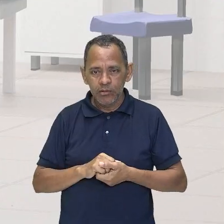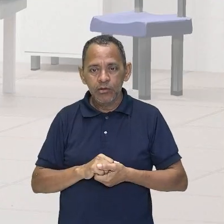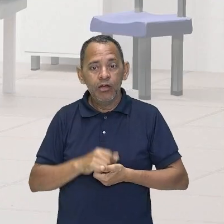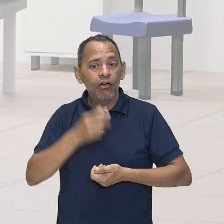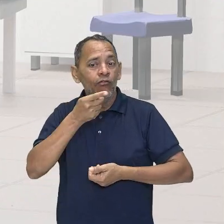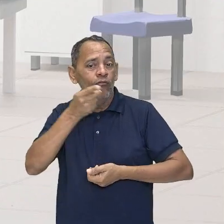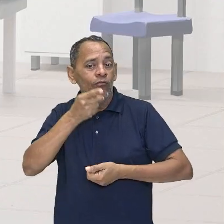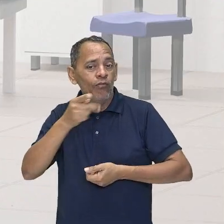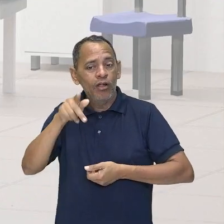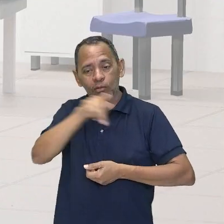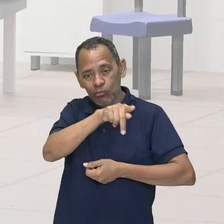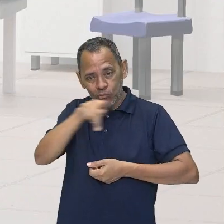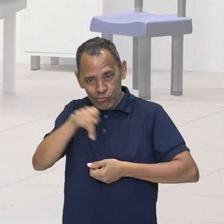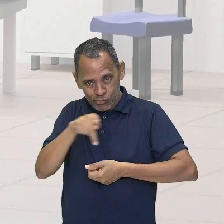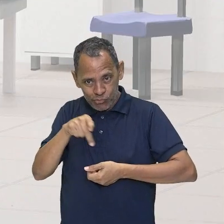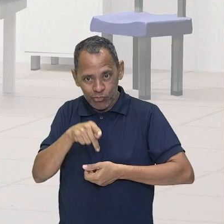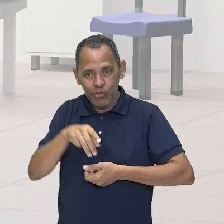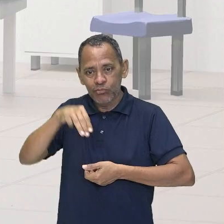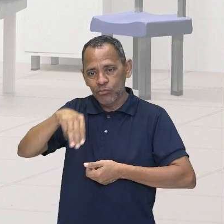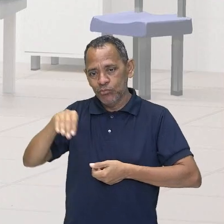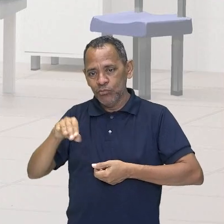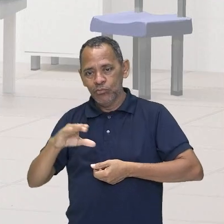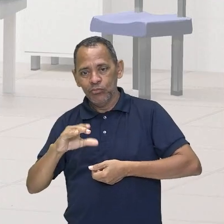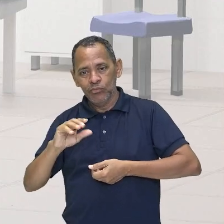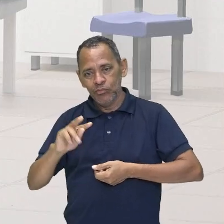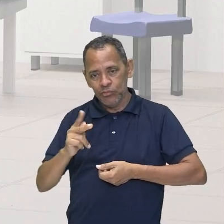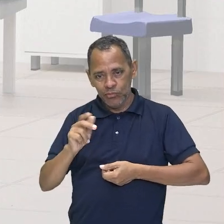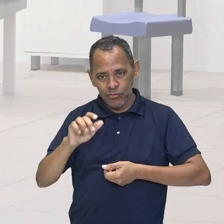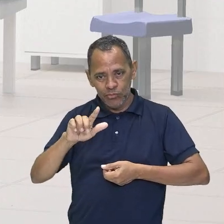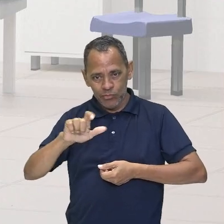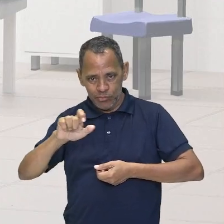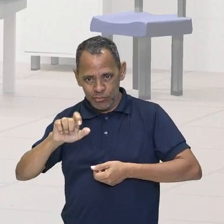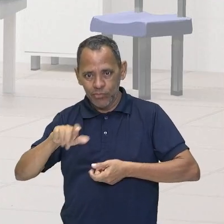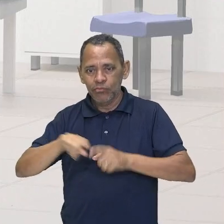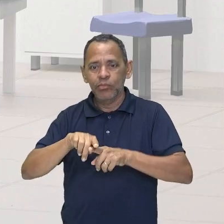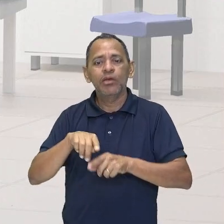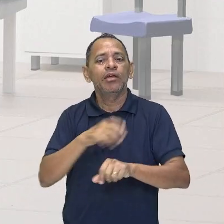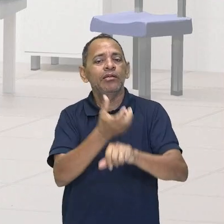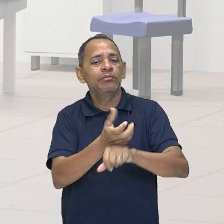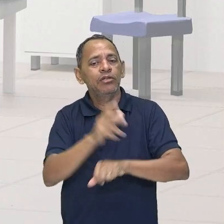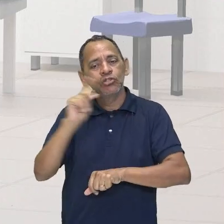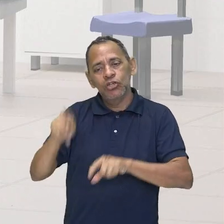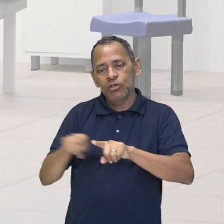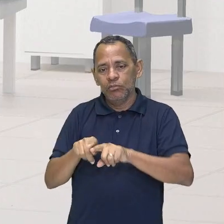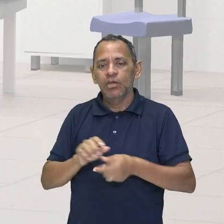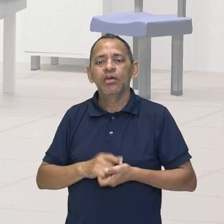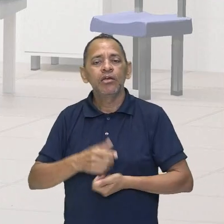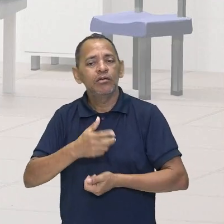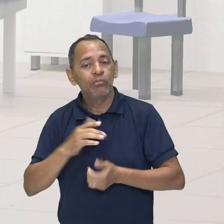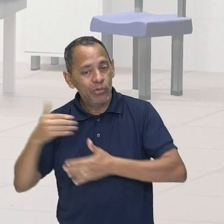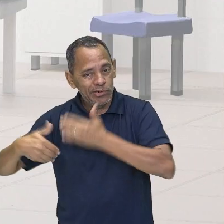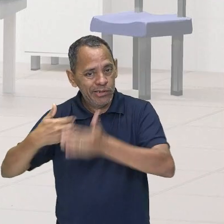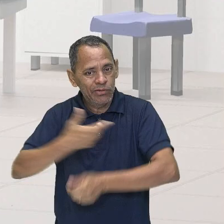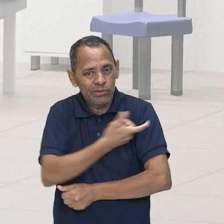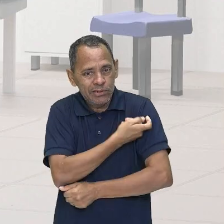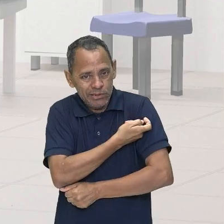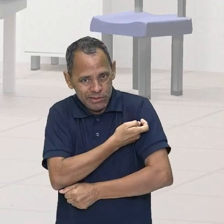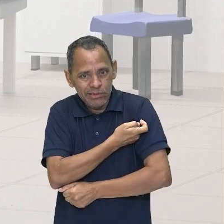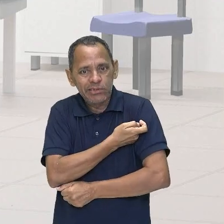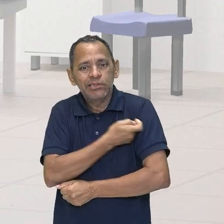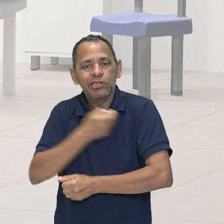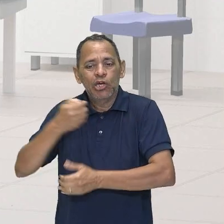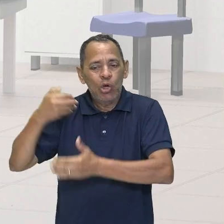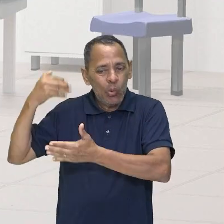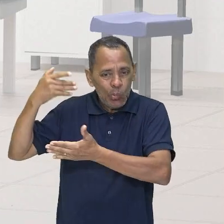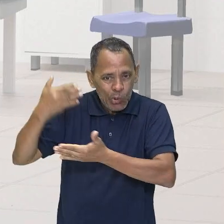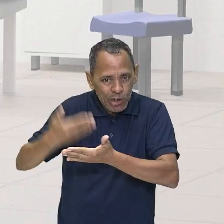de História, que esse processo de vacinação da população, naquele momento, não foi bem recebida. Então, vamos entender por quê?